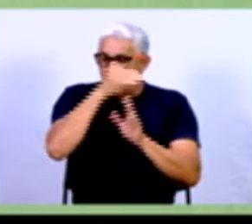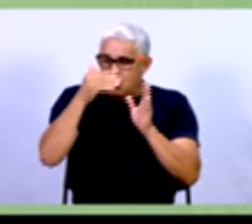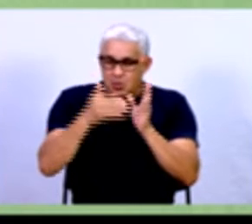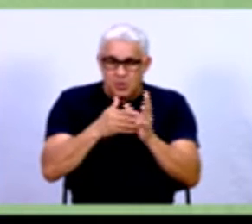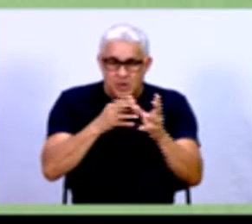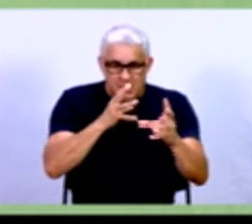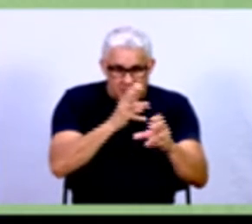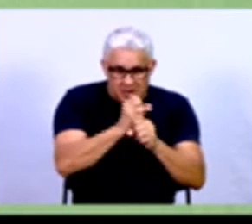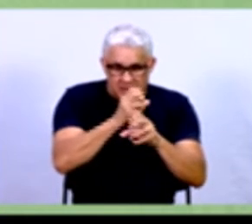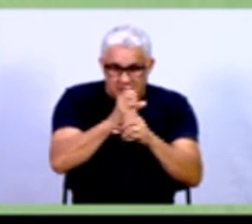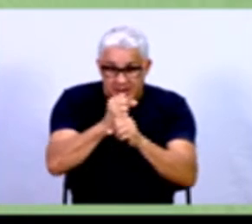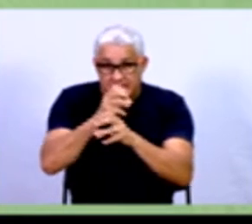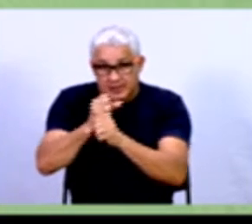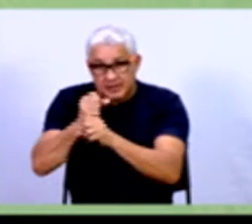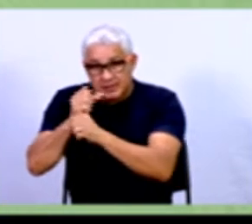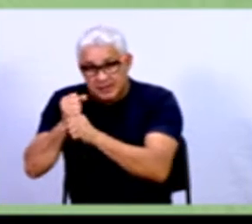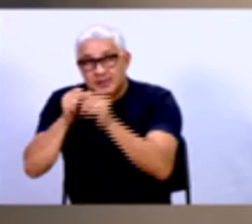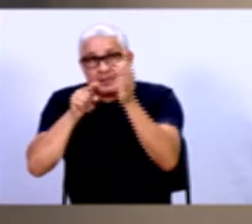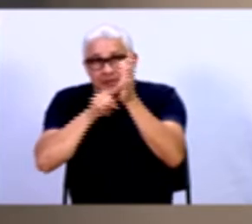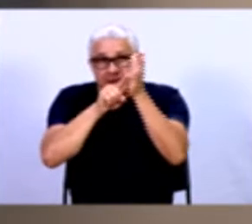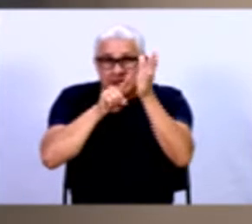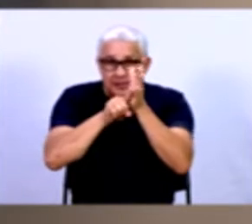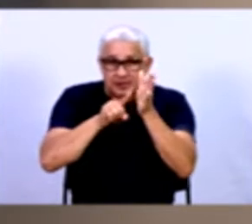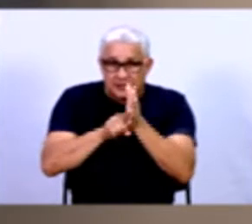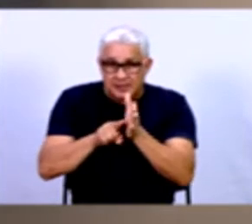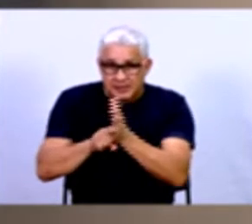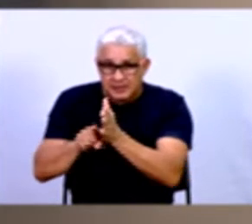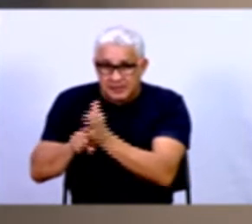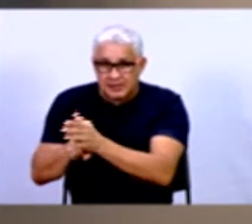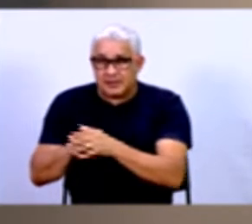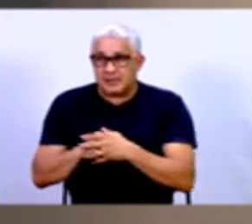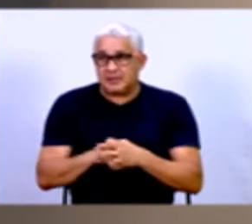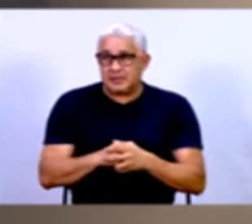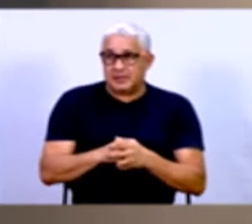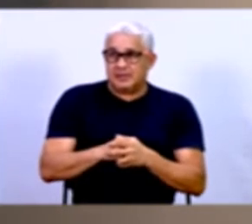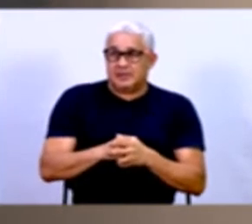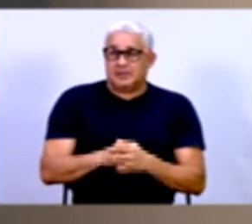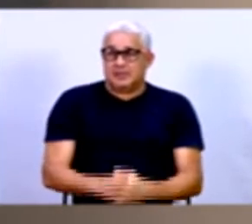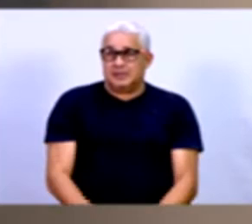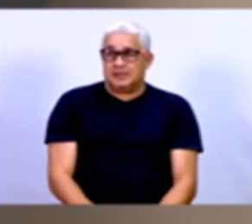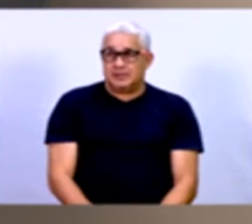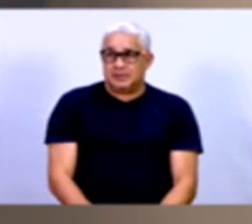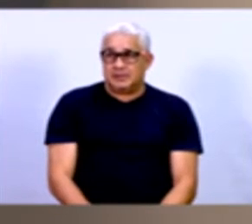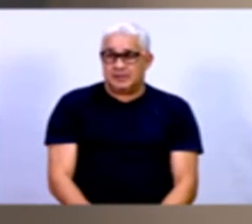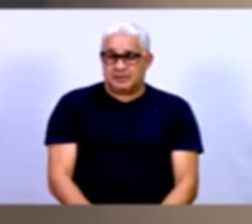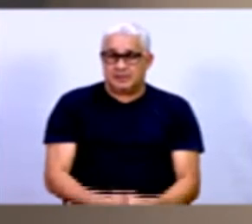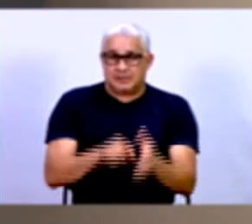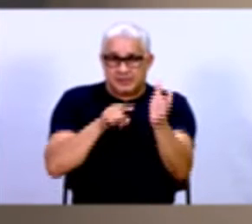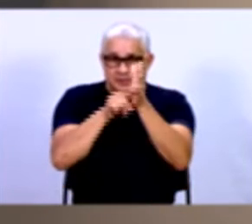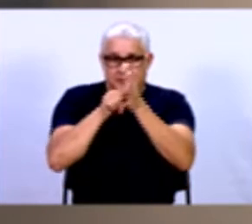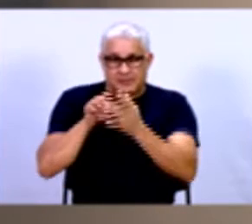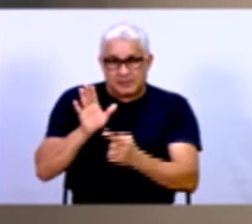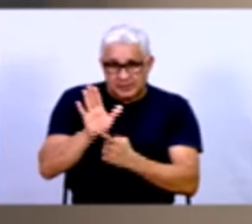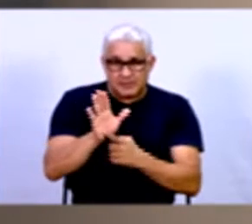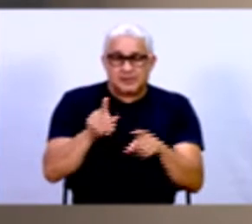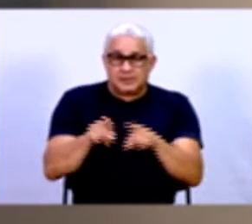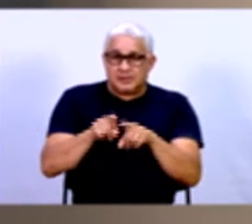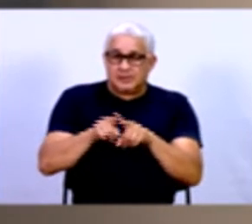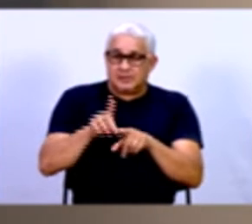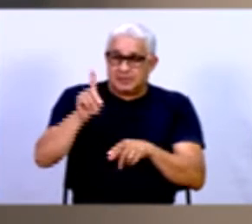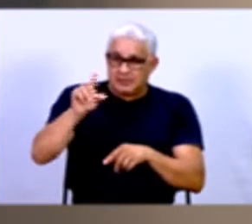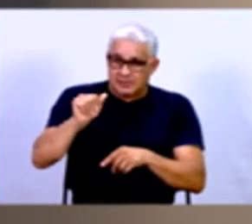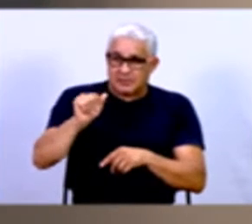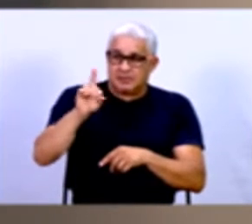contagem desse questionário que foi aplicado, vamos coletar os